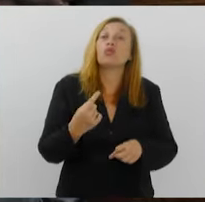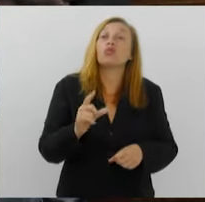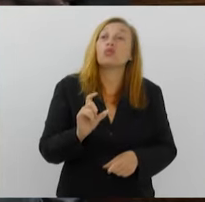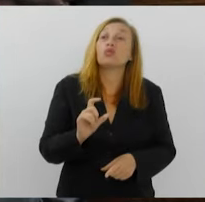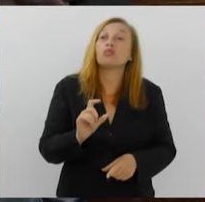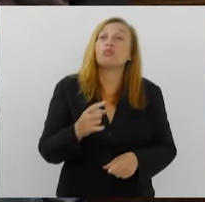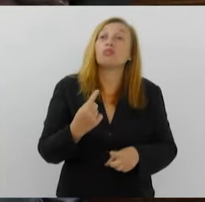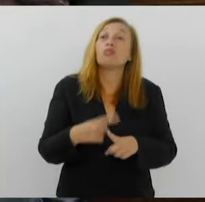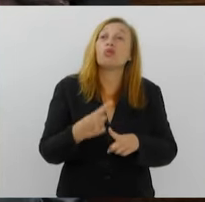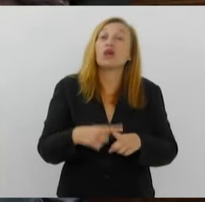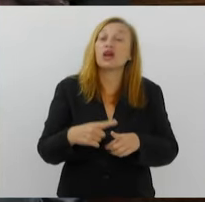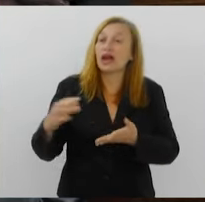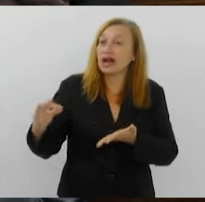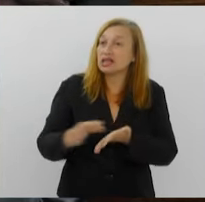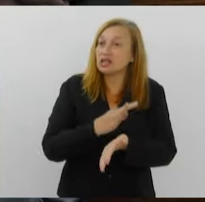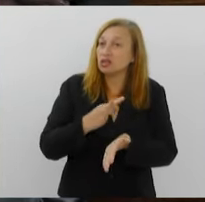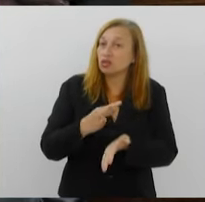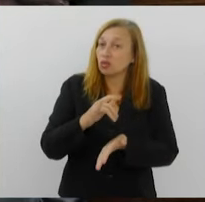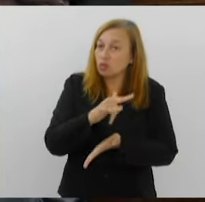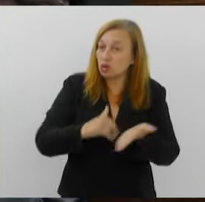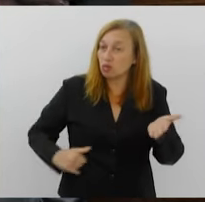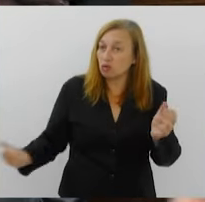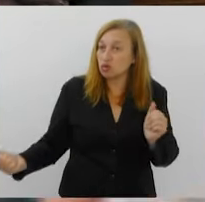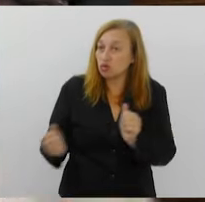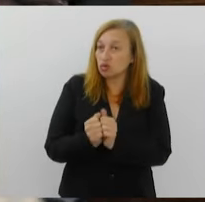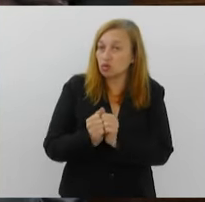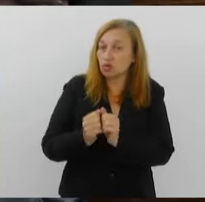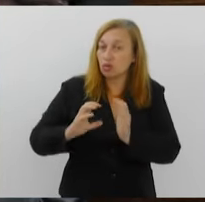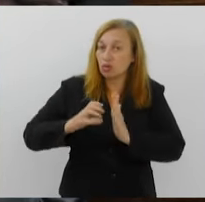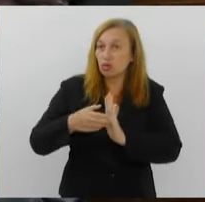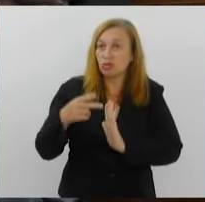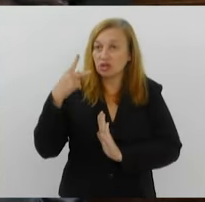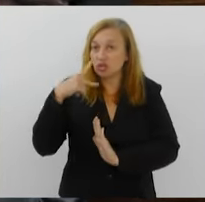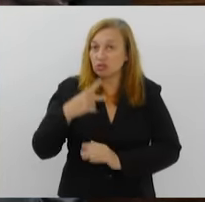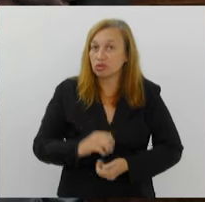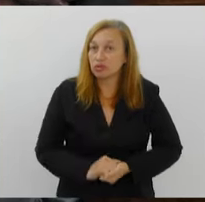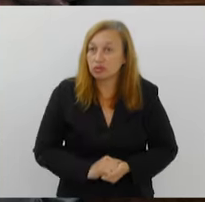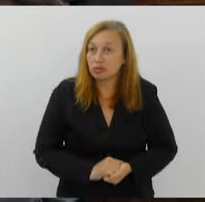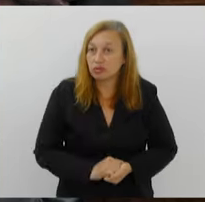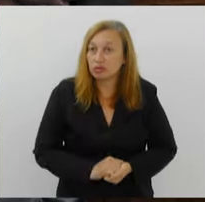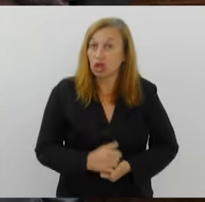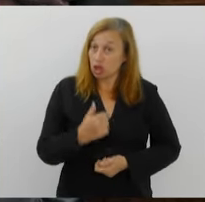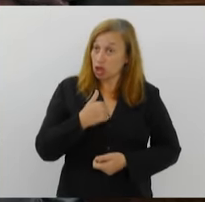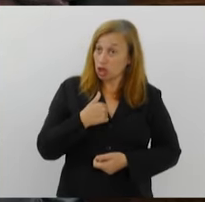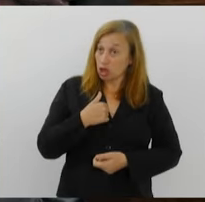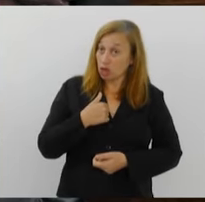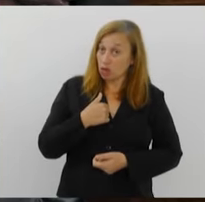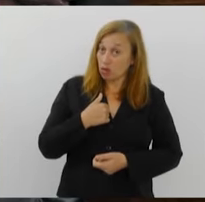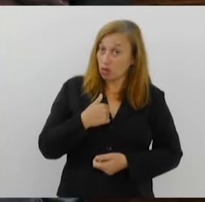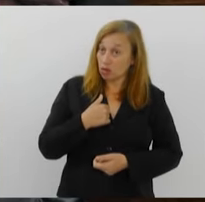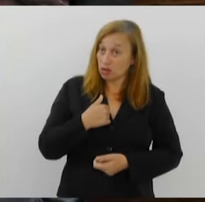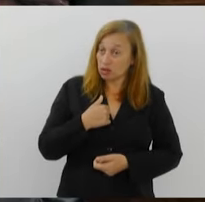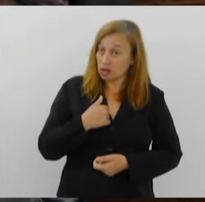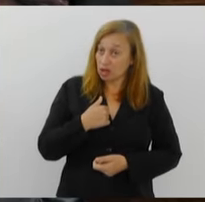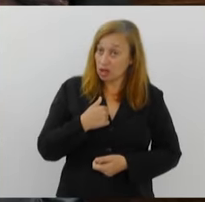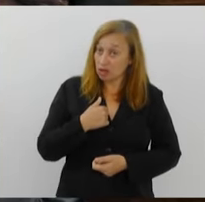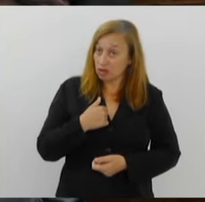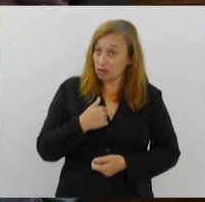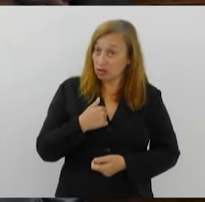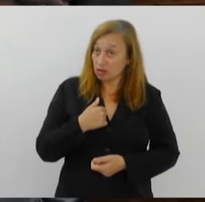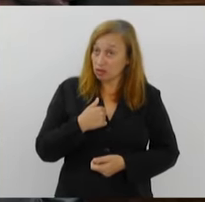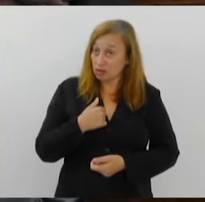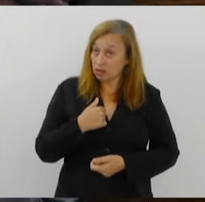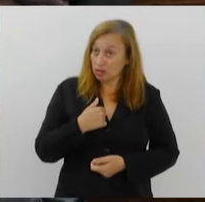Defensoria Pública a assinar um documento conjunto com o partido político e que eu considero um tapa na cara da segurança pública e de boa